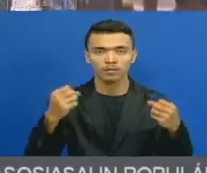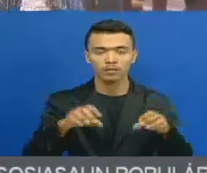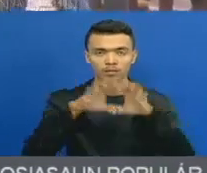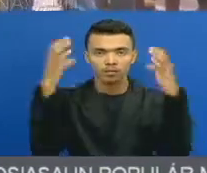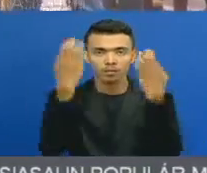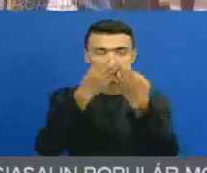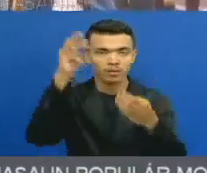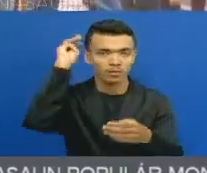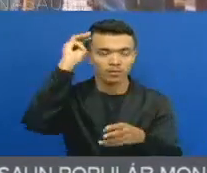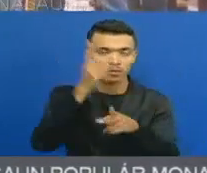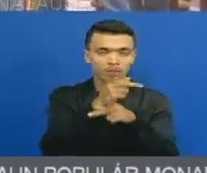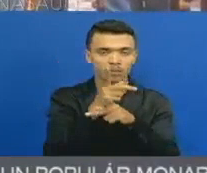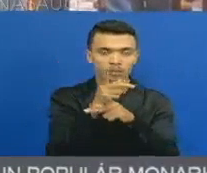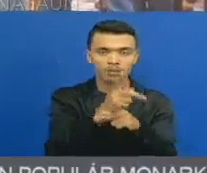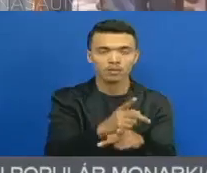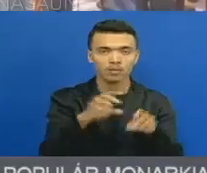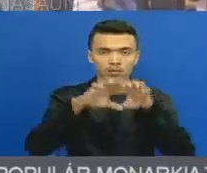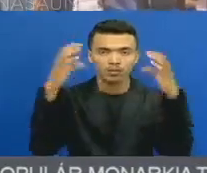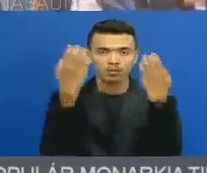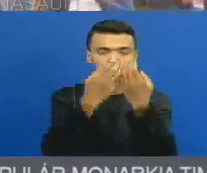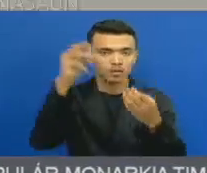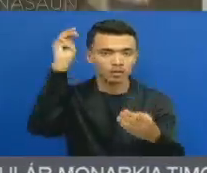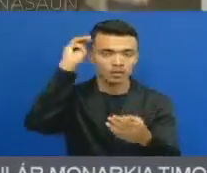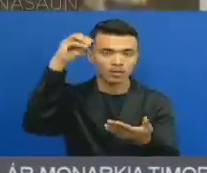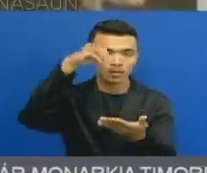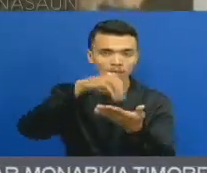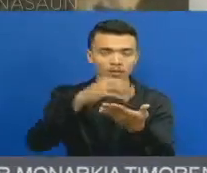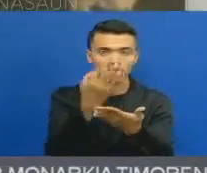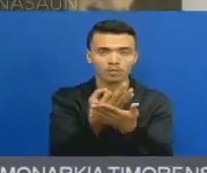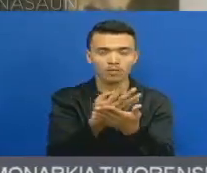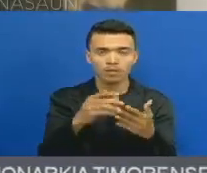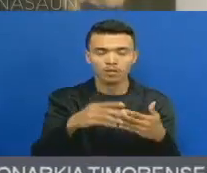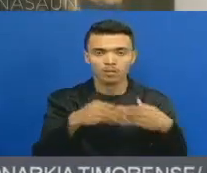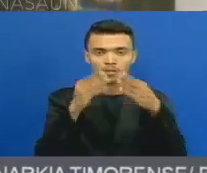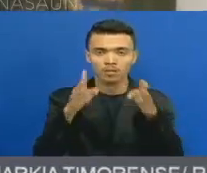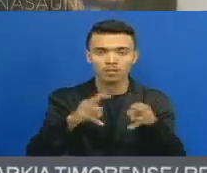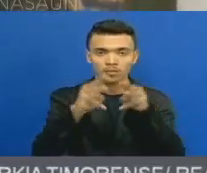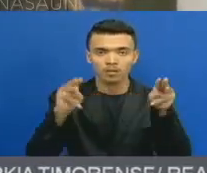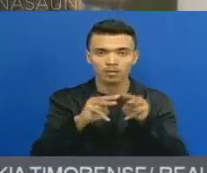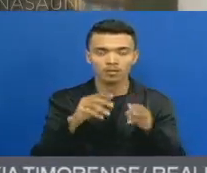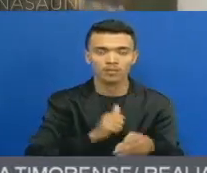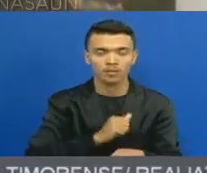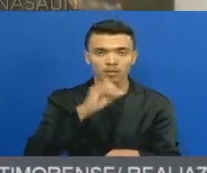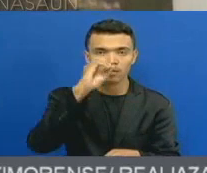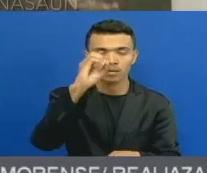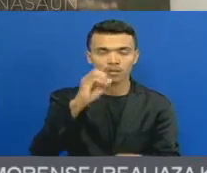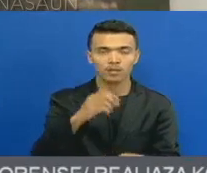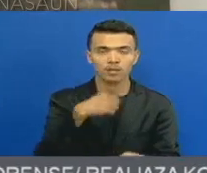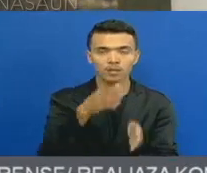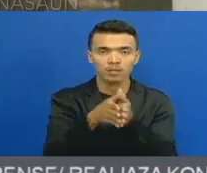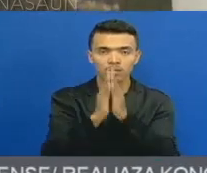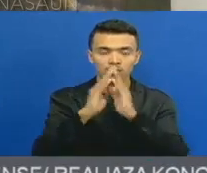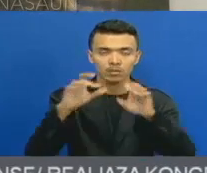ministro defende na ba para conselho ministro bele tau osa. Administrador município Ainaro Leo Vizildo Amaral Pereira kusu